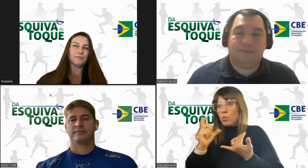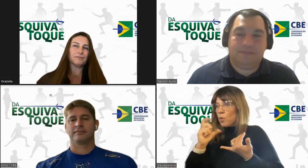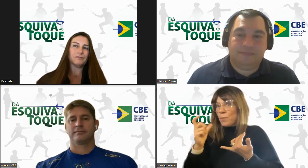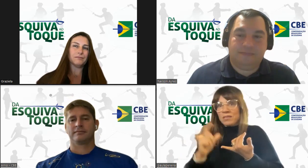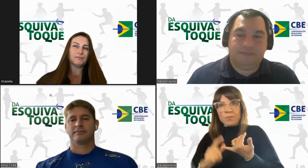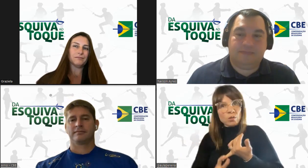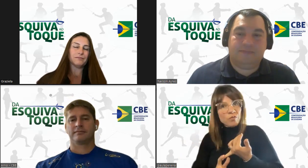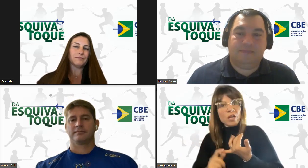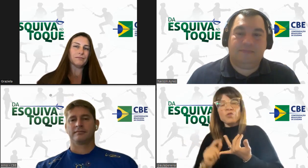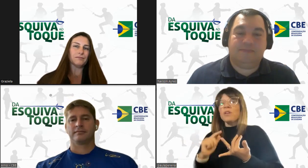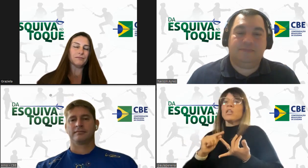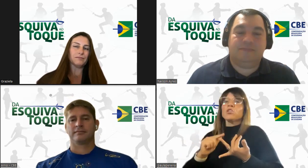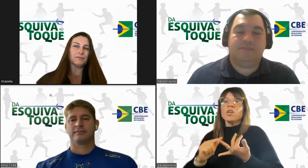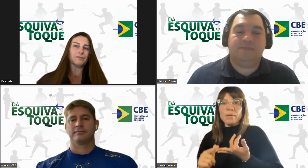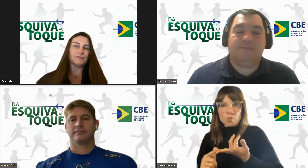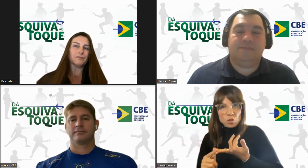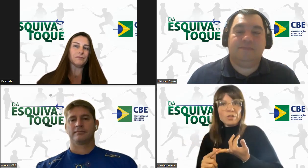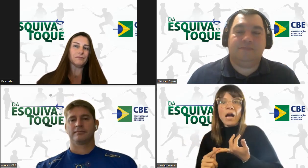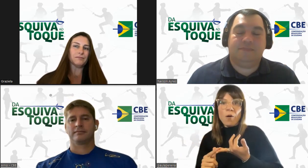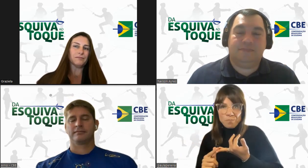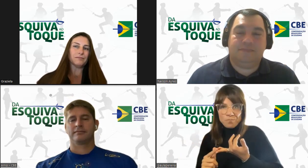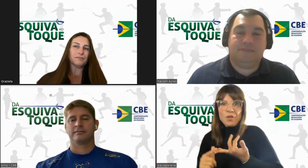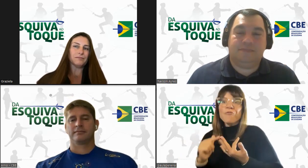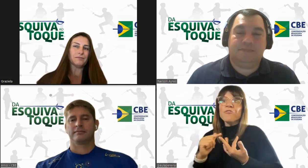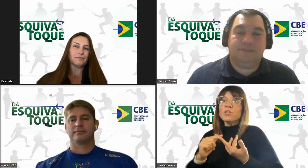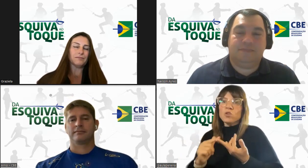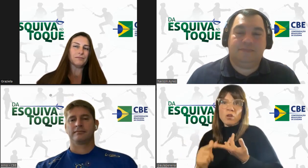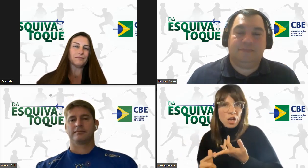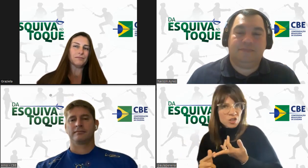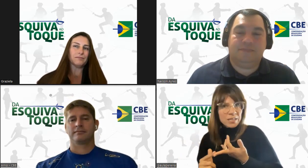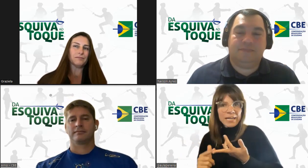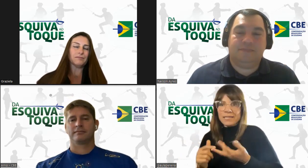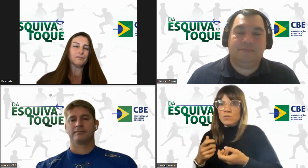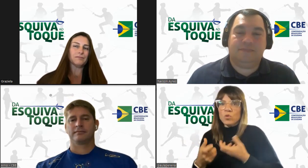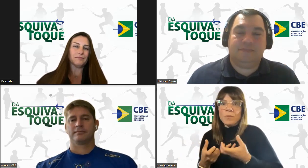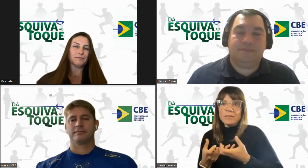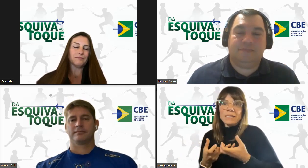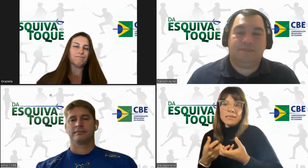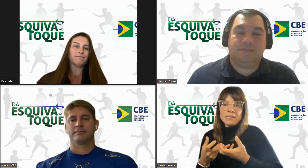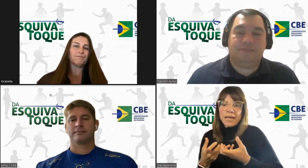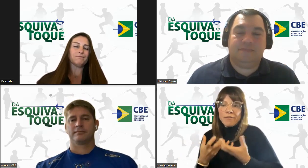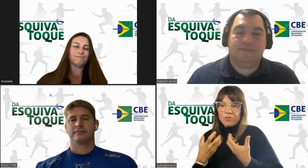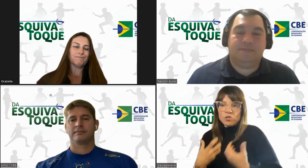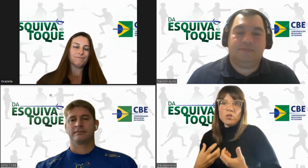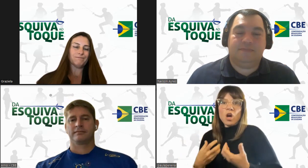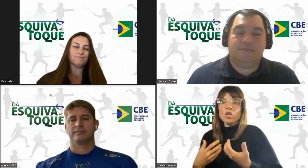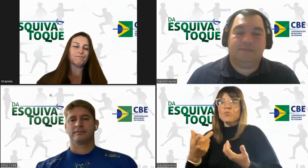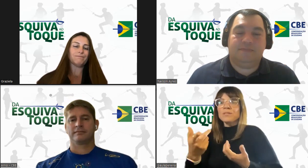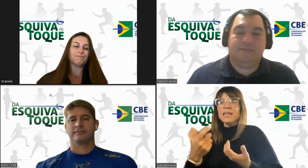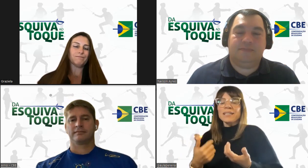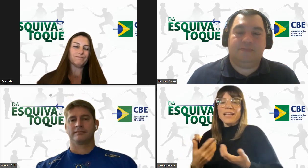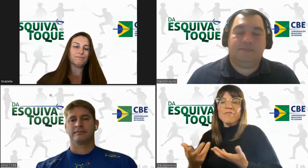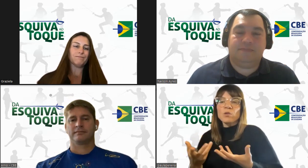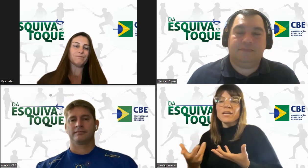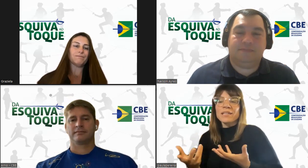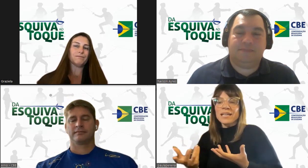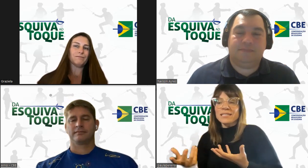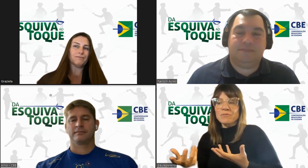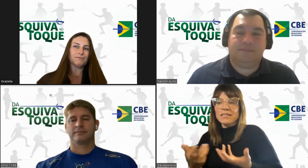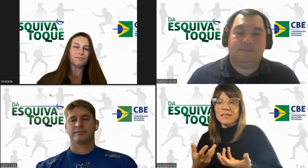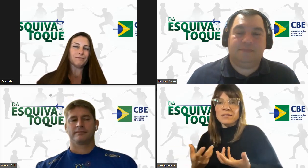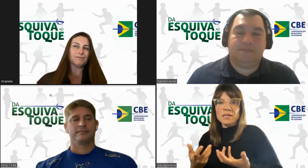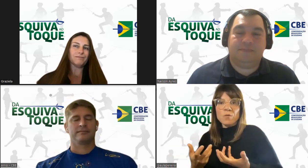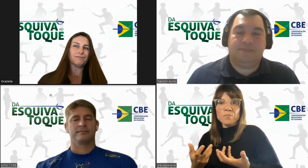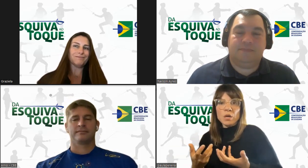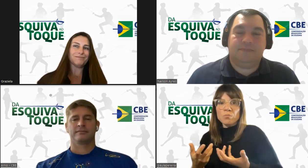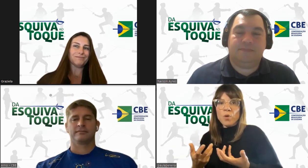o teu pensamento vai ficar diferente emocional fisiológica né sintomas né fisiológicos né falou